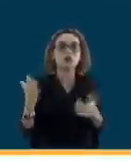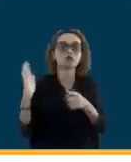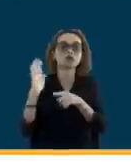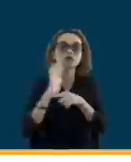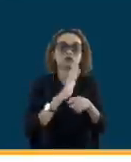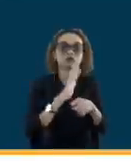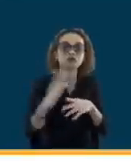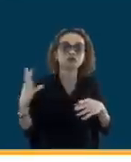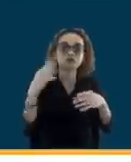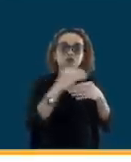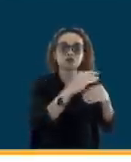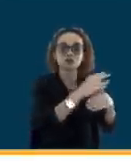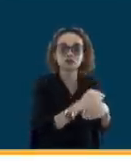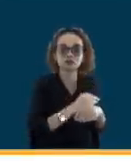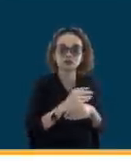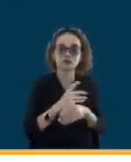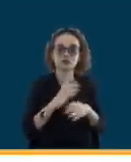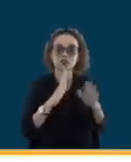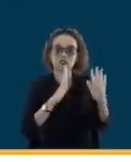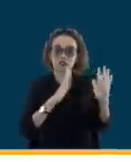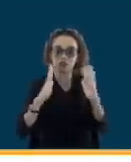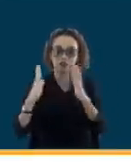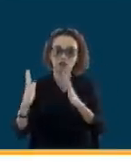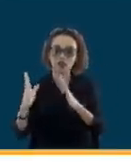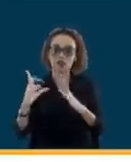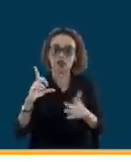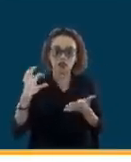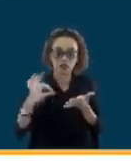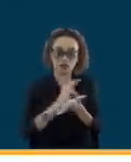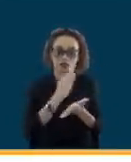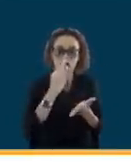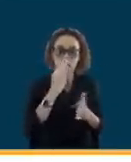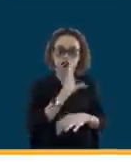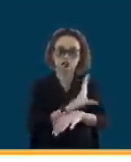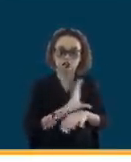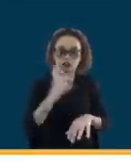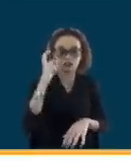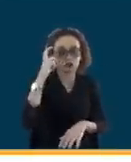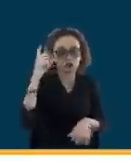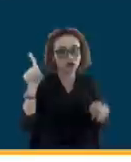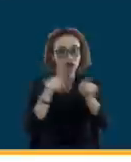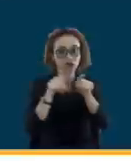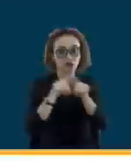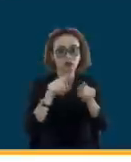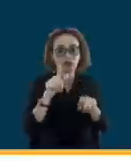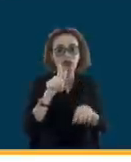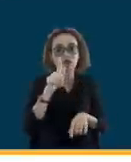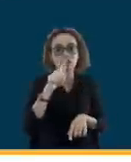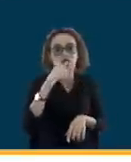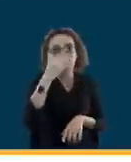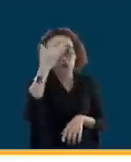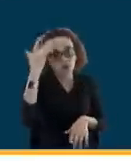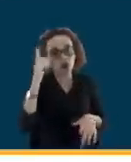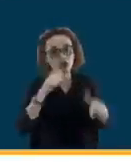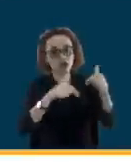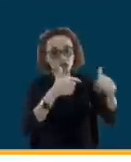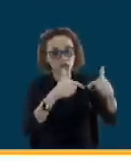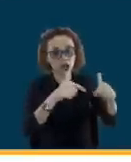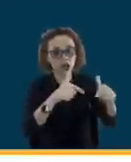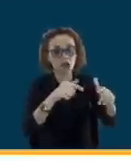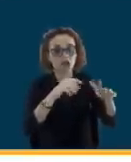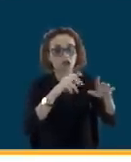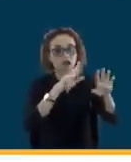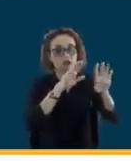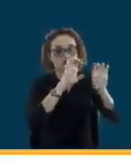processo. Vamos tratar dos cadastros de cultura com aqueles que estão trabalhando no desenvolvimento das principais plataformas que serão